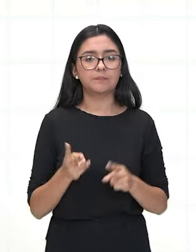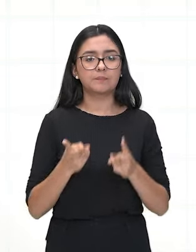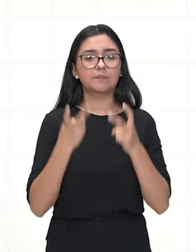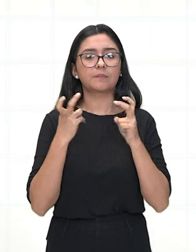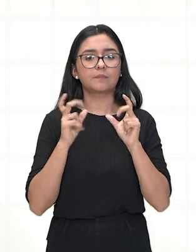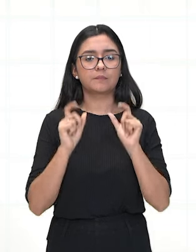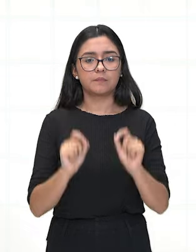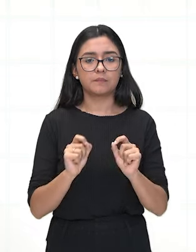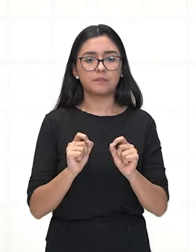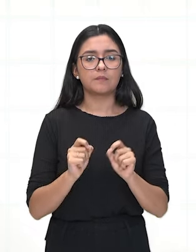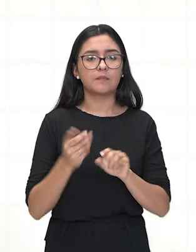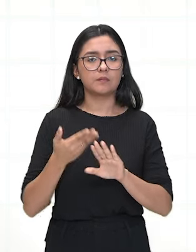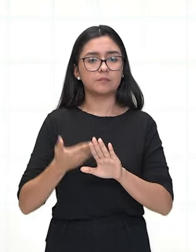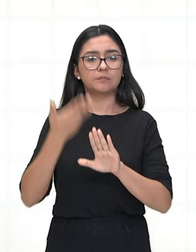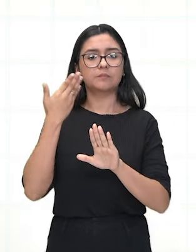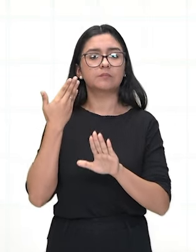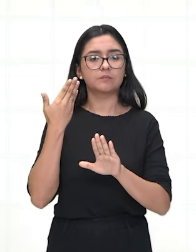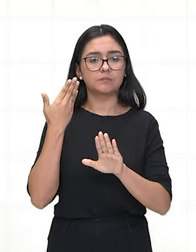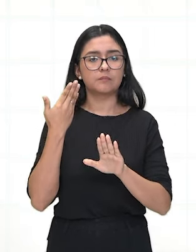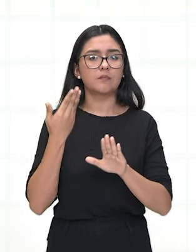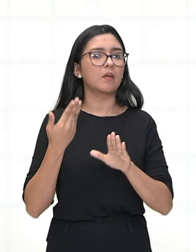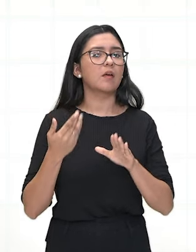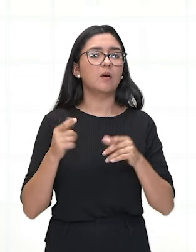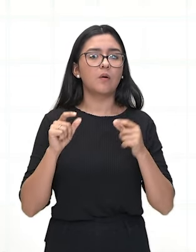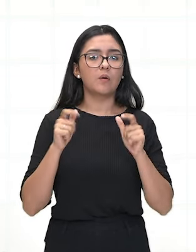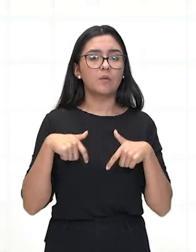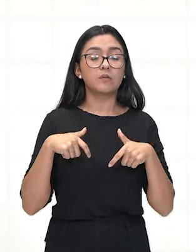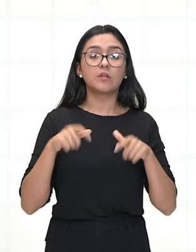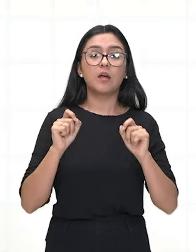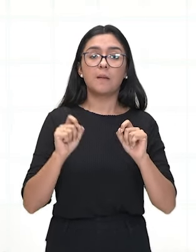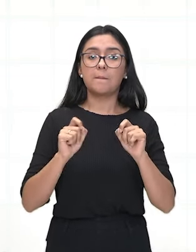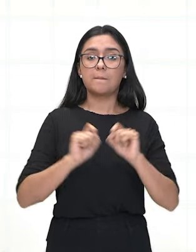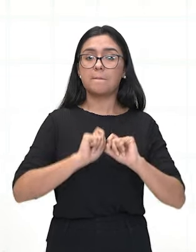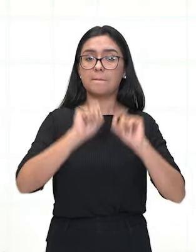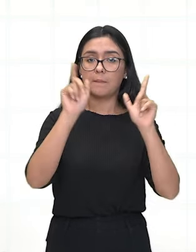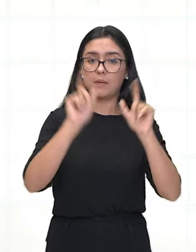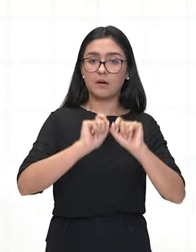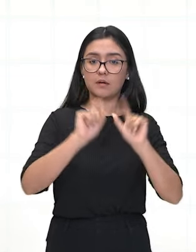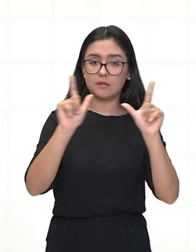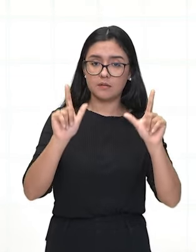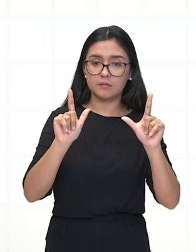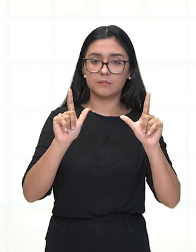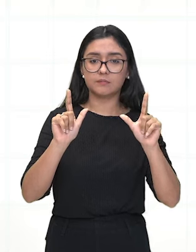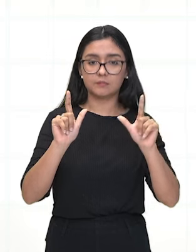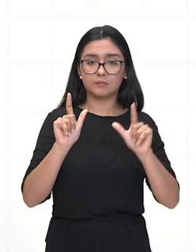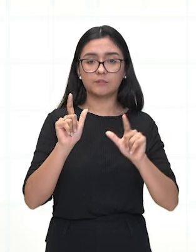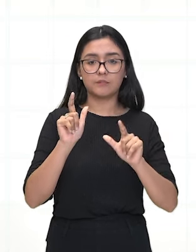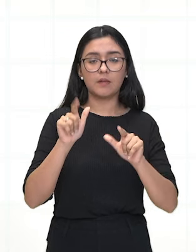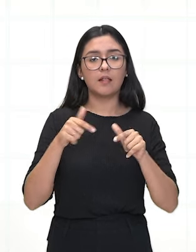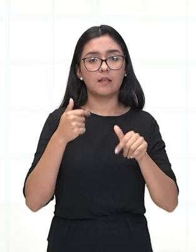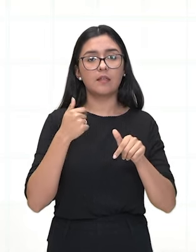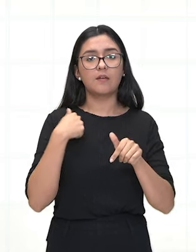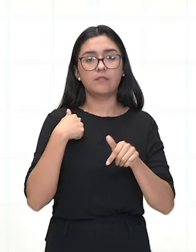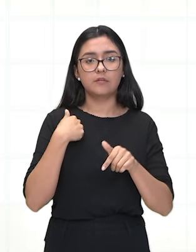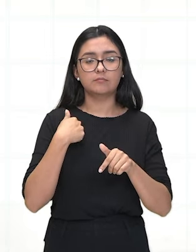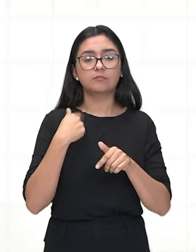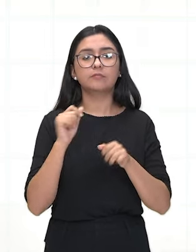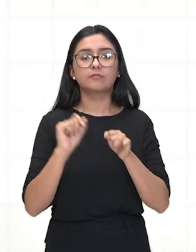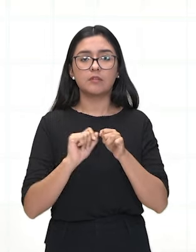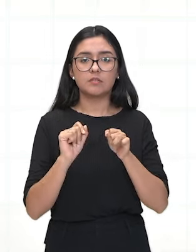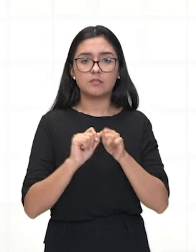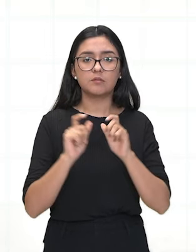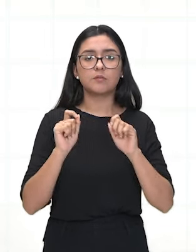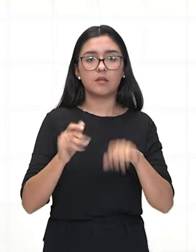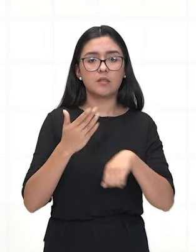do momento do passado é durante a manhã era isso que ela estava fazendo ó era essa atividade que a minha